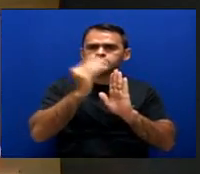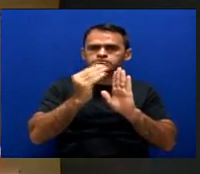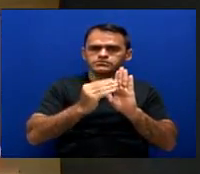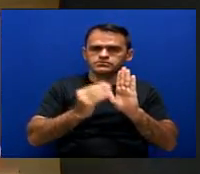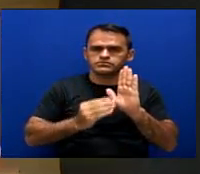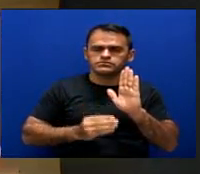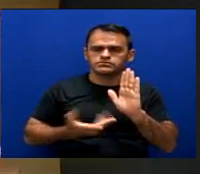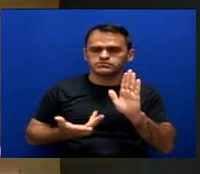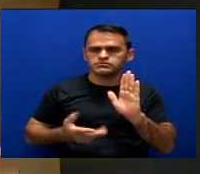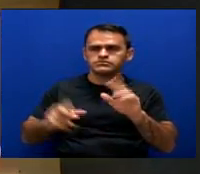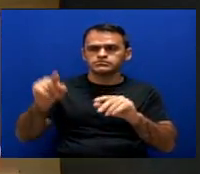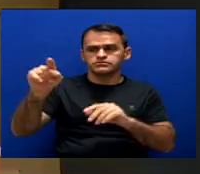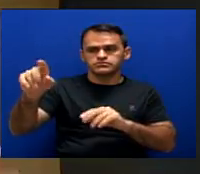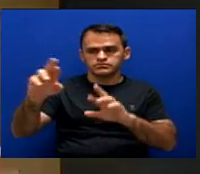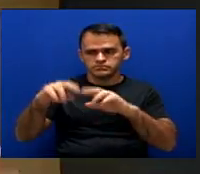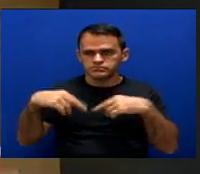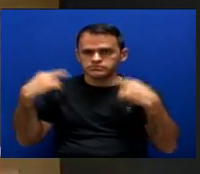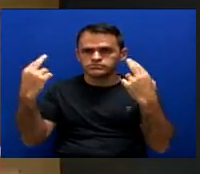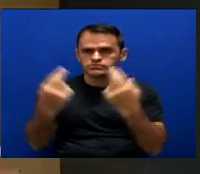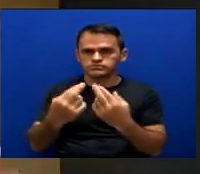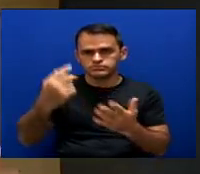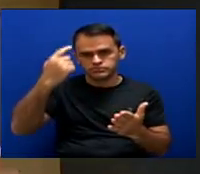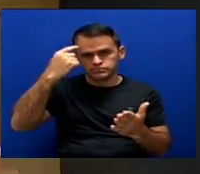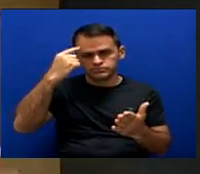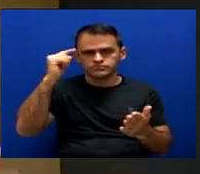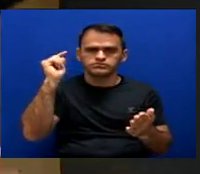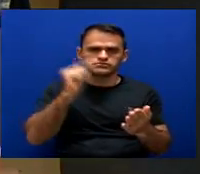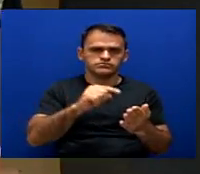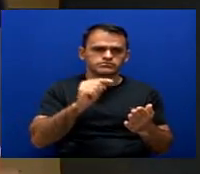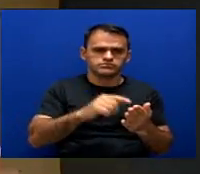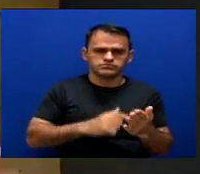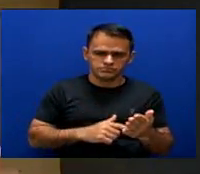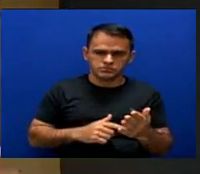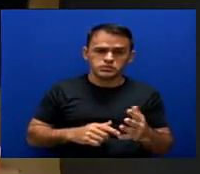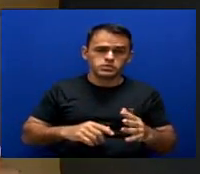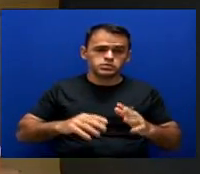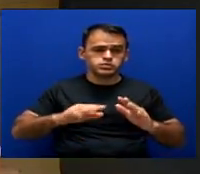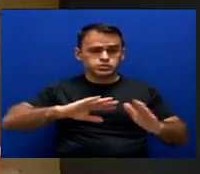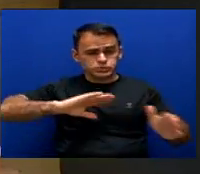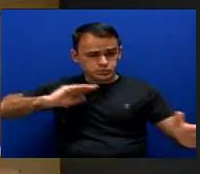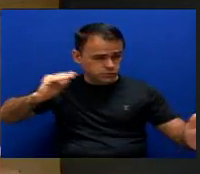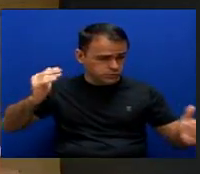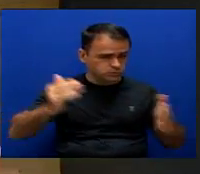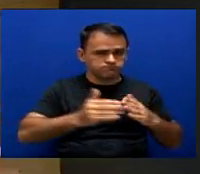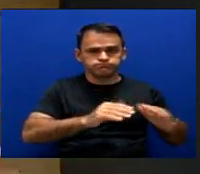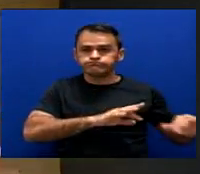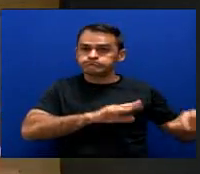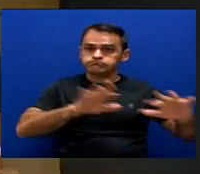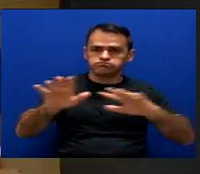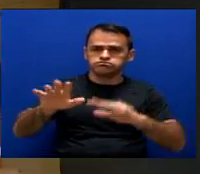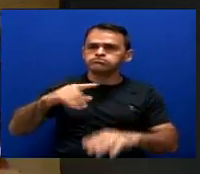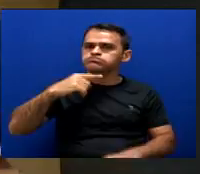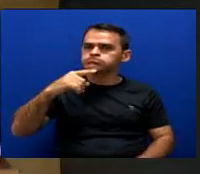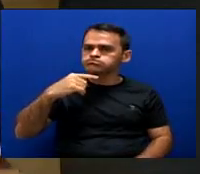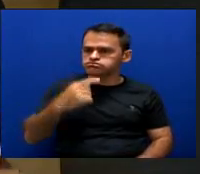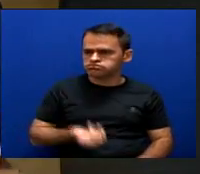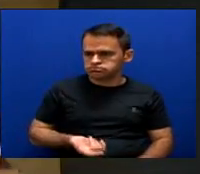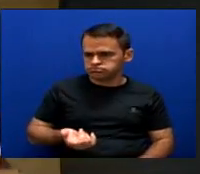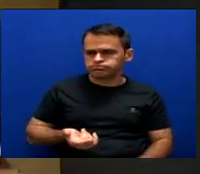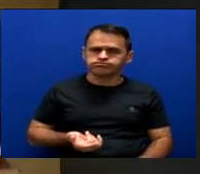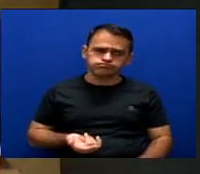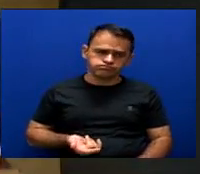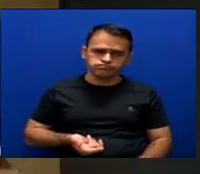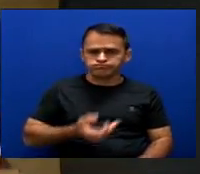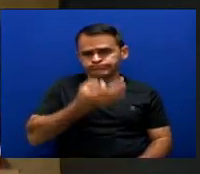nessa reunião em tentar a gente poder contribuir dar voz a quem não é impossível que todos participem como eu disse mas poder da voz por